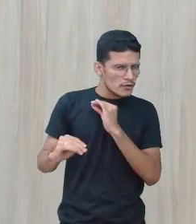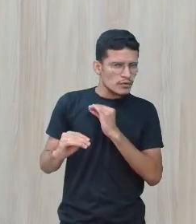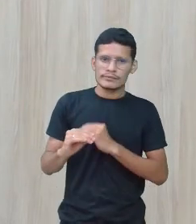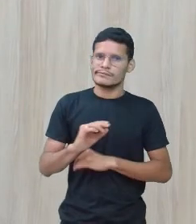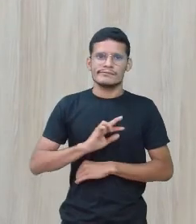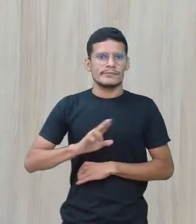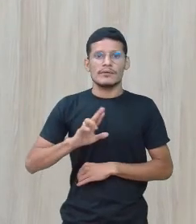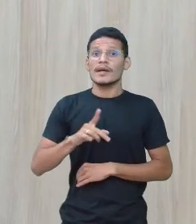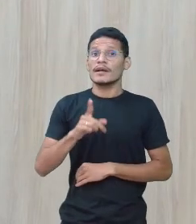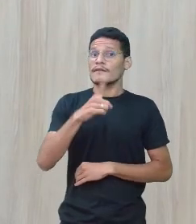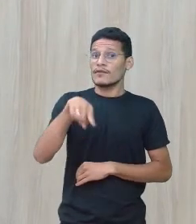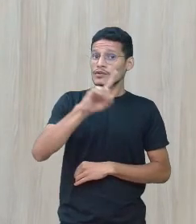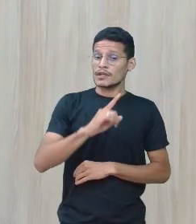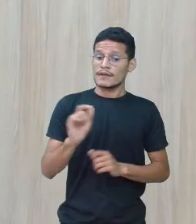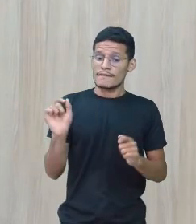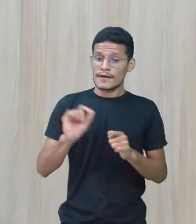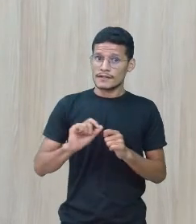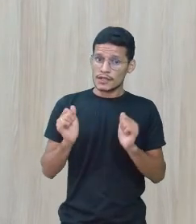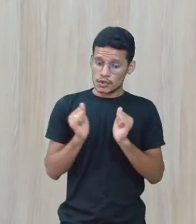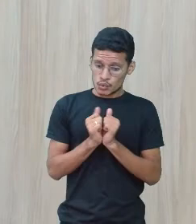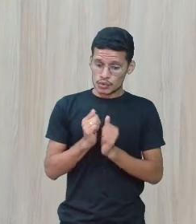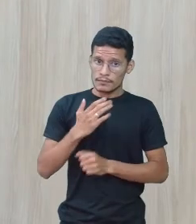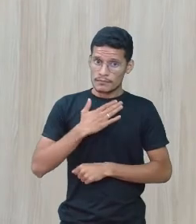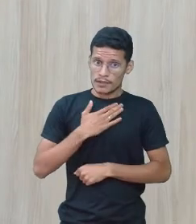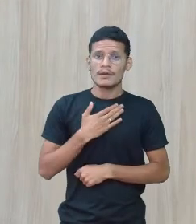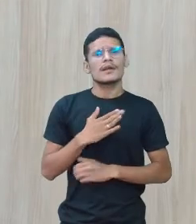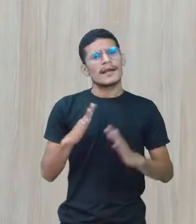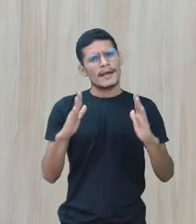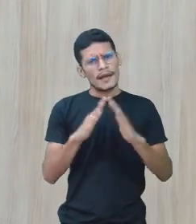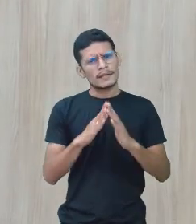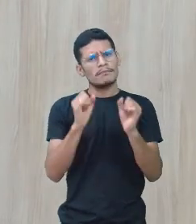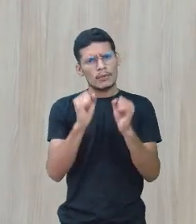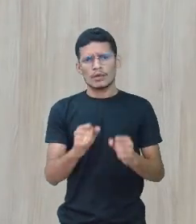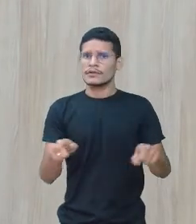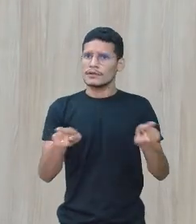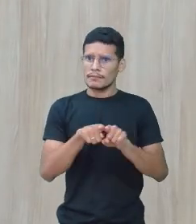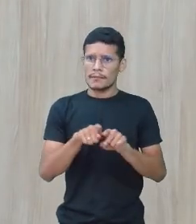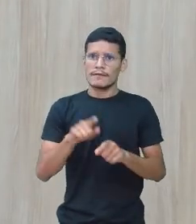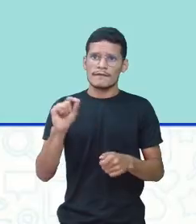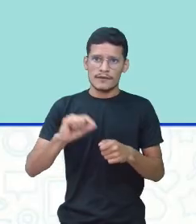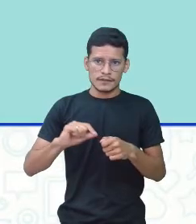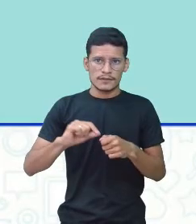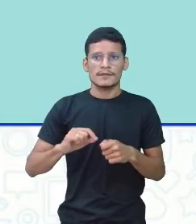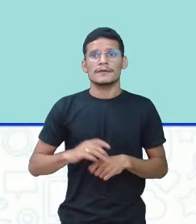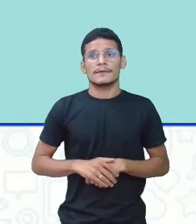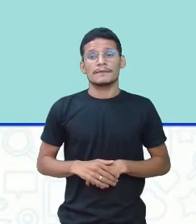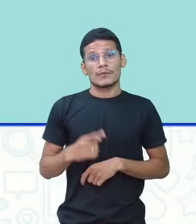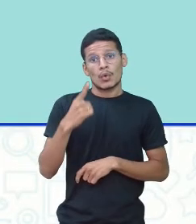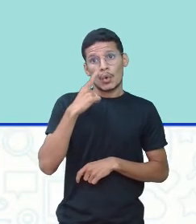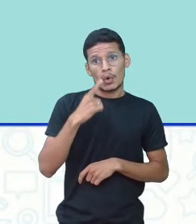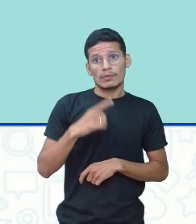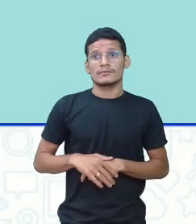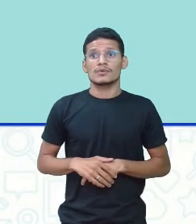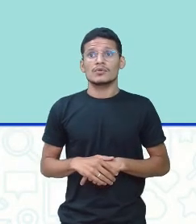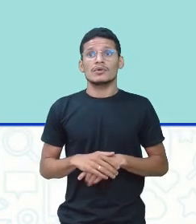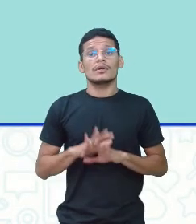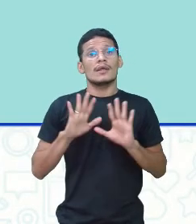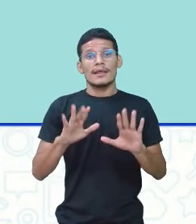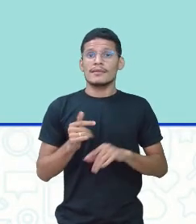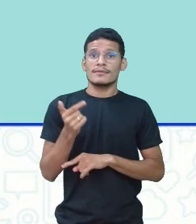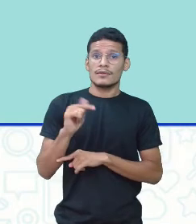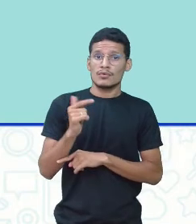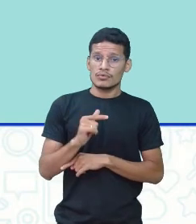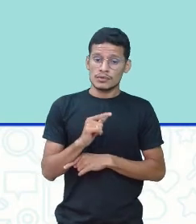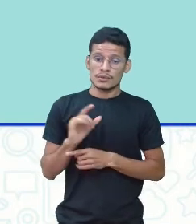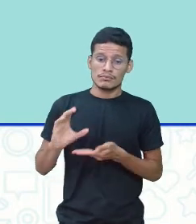não fizerem comigo aqui, façam em casa, certo? Então, ó. A. Como não havia